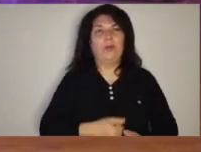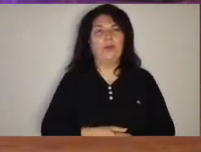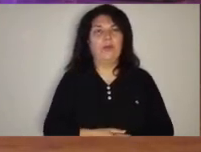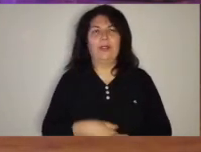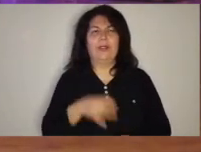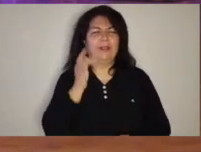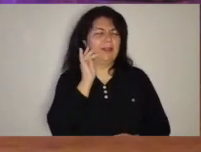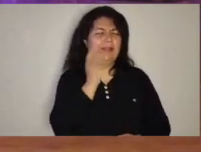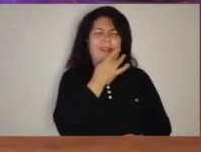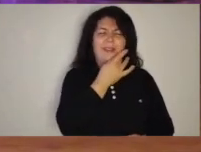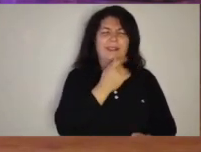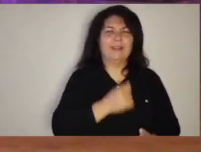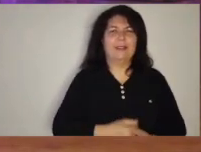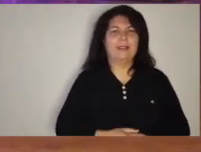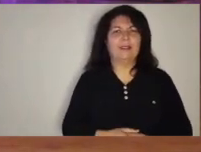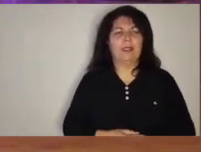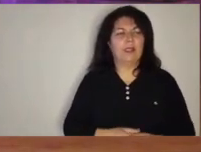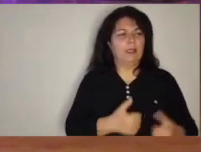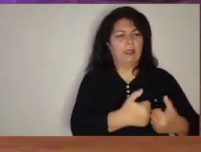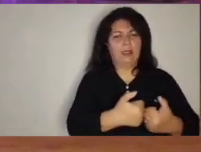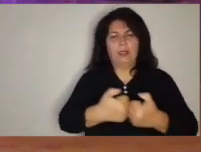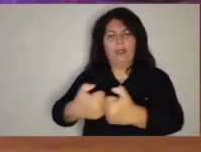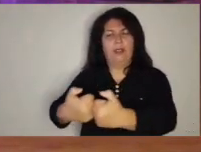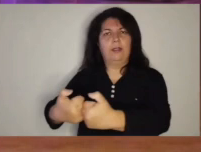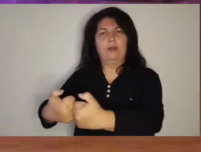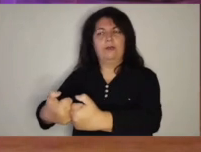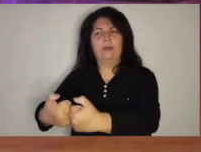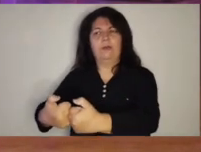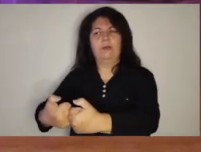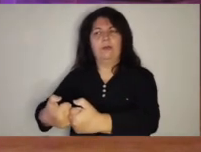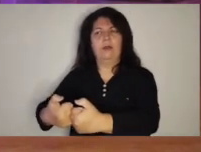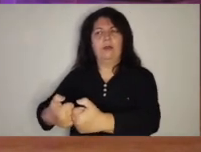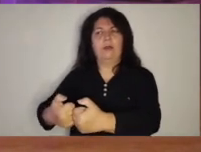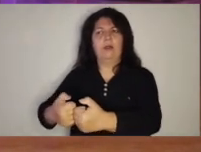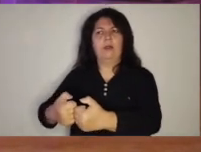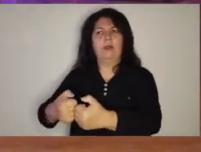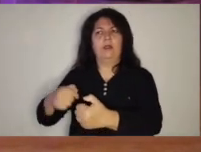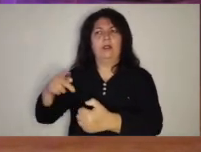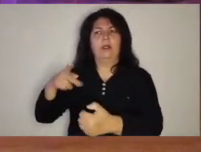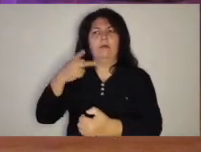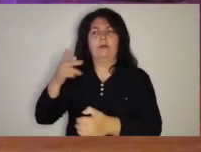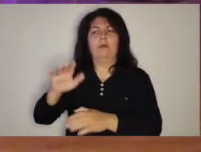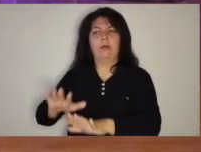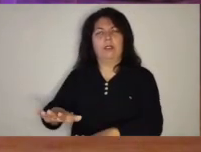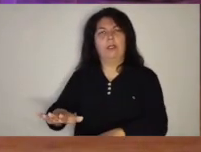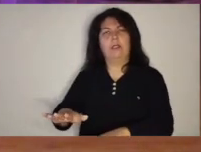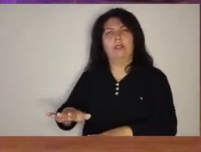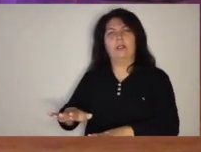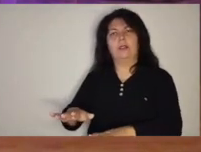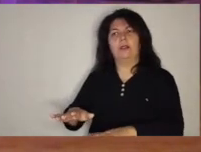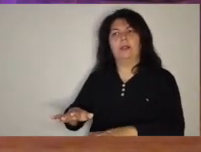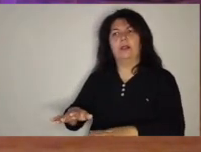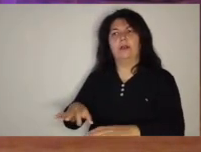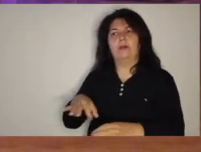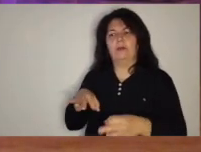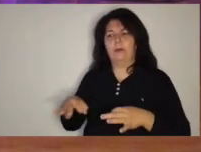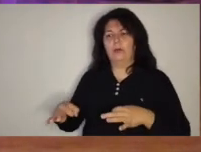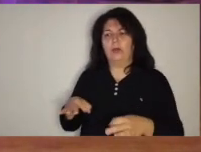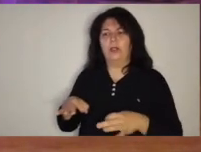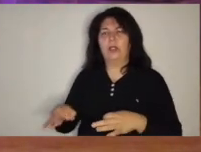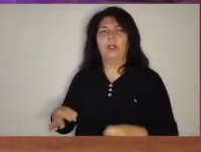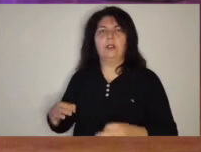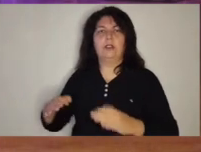né? Coloca ali tudo do melhor, porque você gosta da pessoa. Então, irmãos, a arca chegou na casa de Obed-edom. Obed-edom